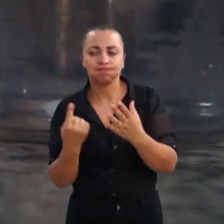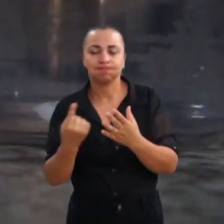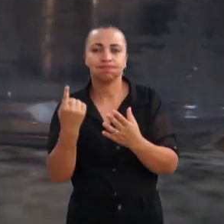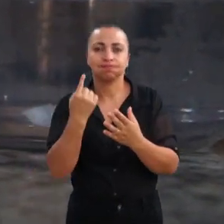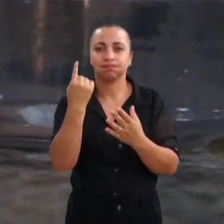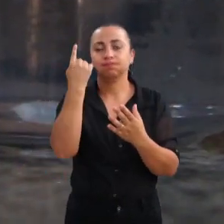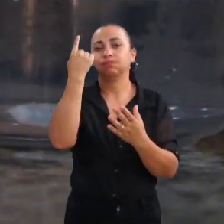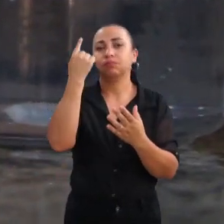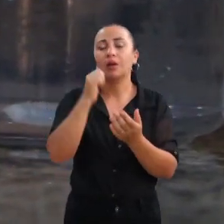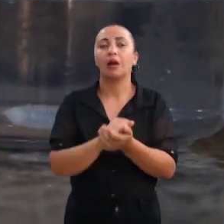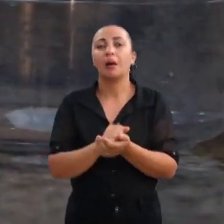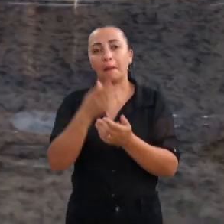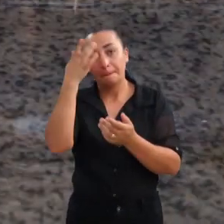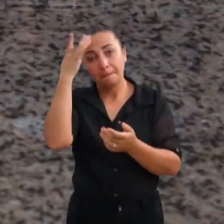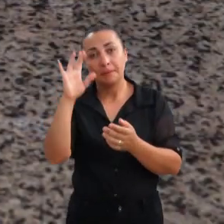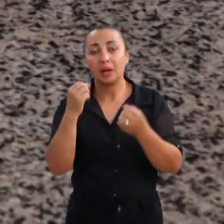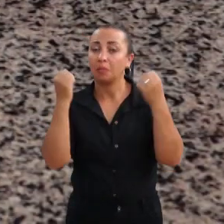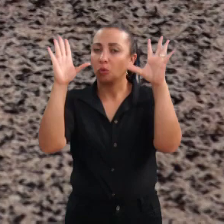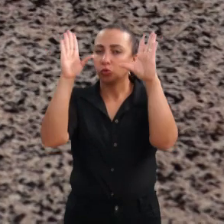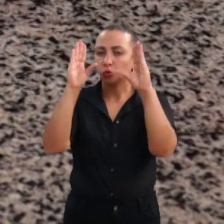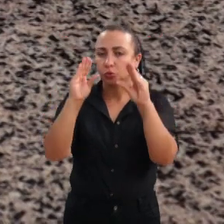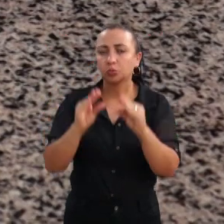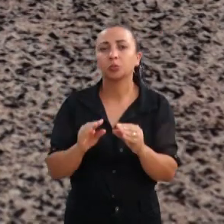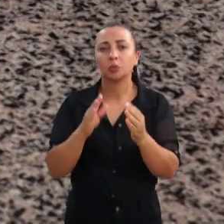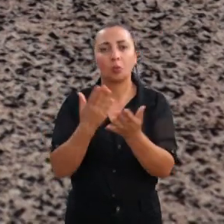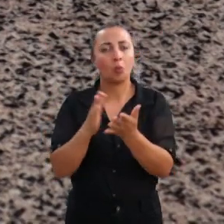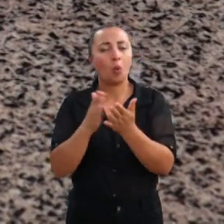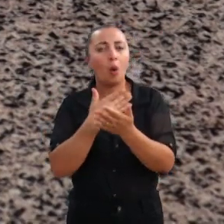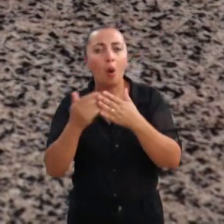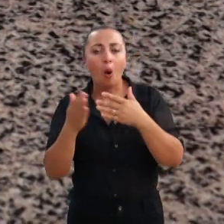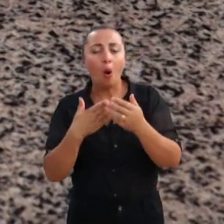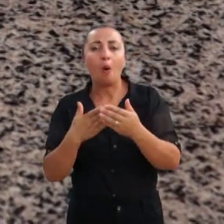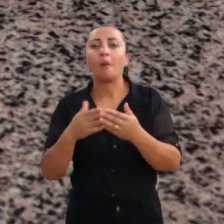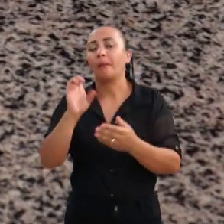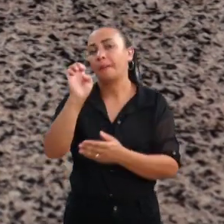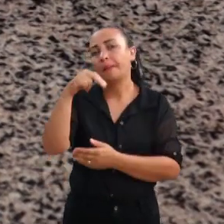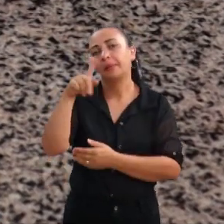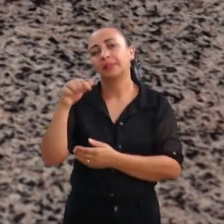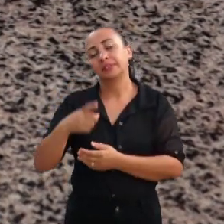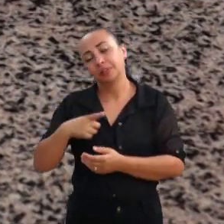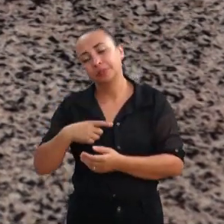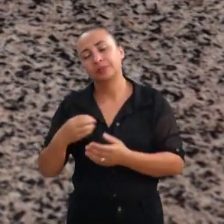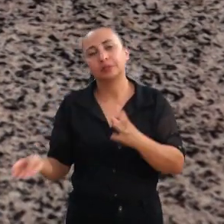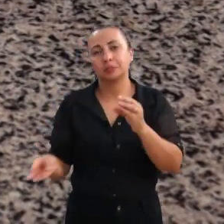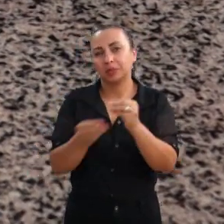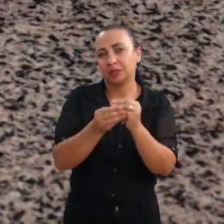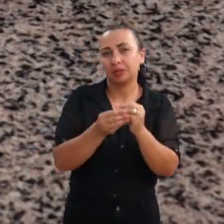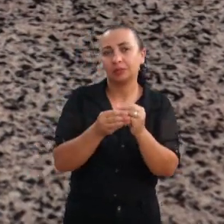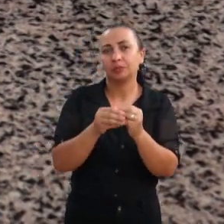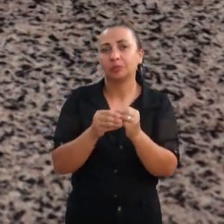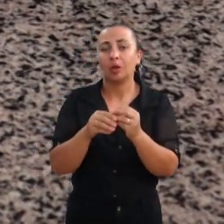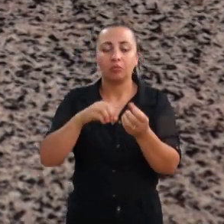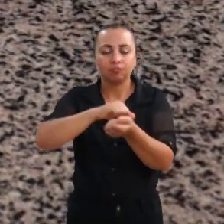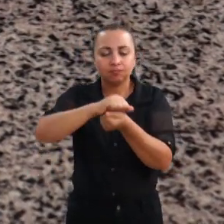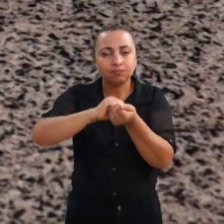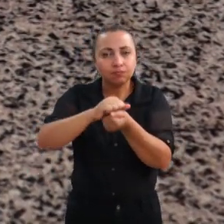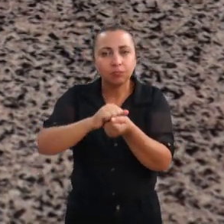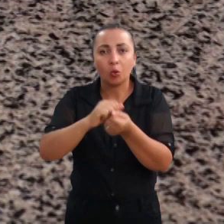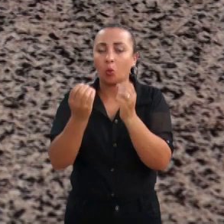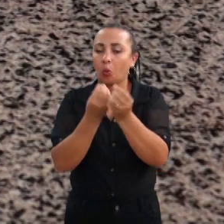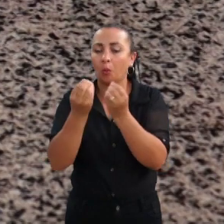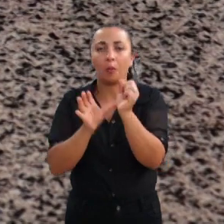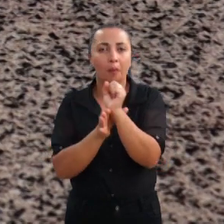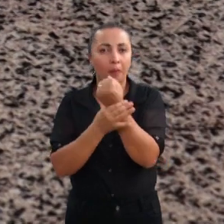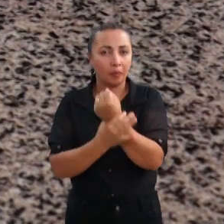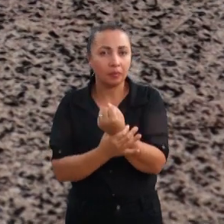temperatura para que a gente pudesse estar desnaturando qualquer enzima que estivesse presente ali na composição daqueles detergentes. É